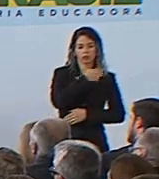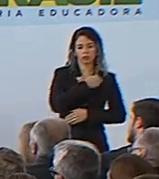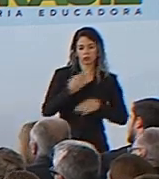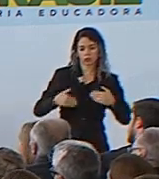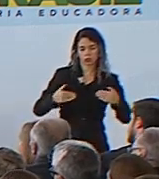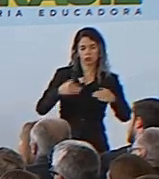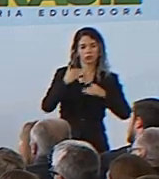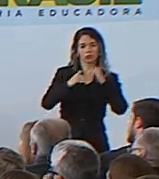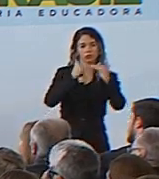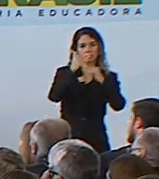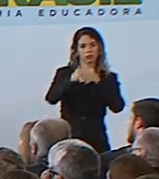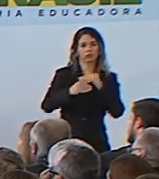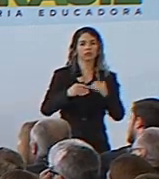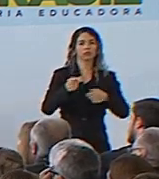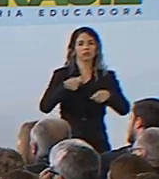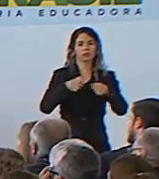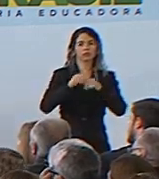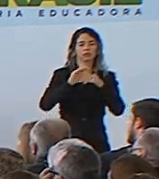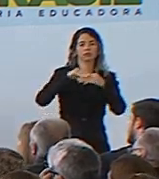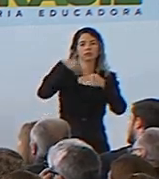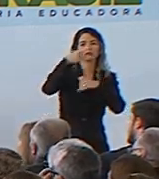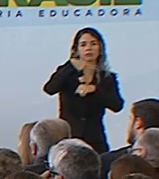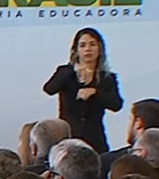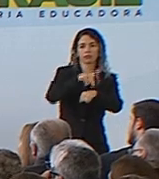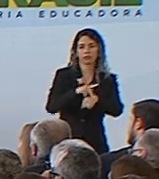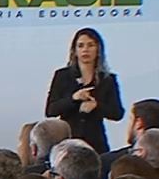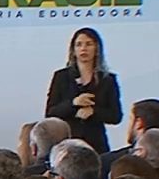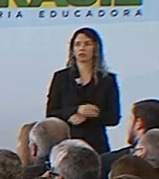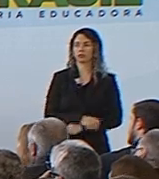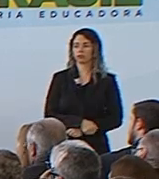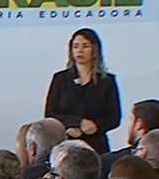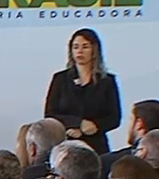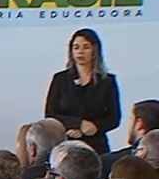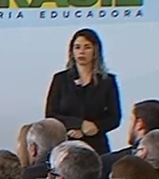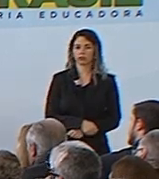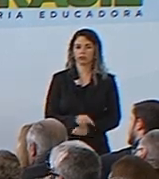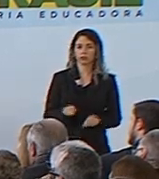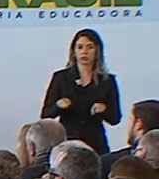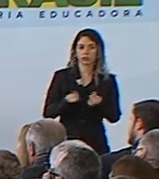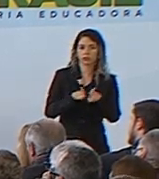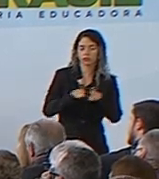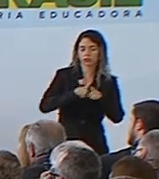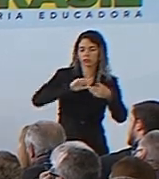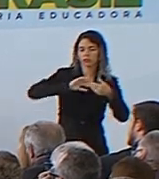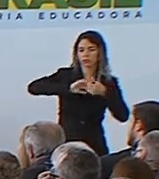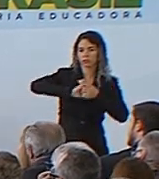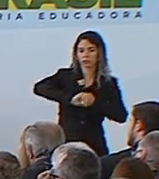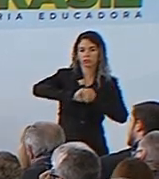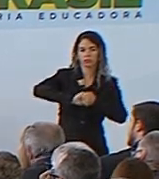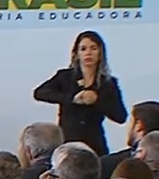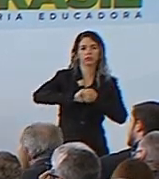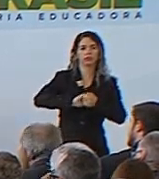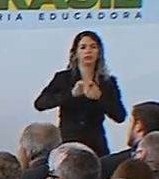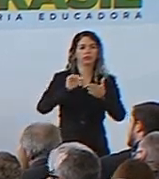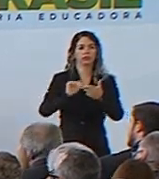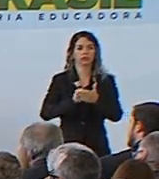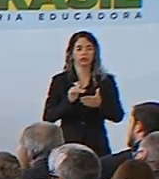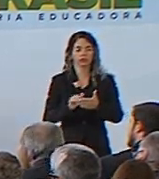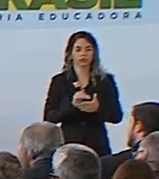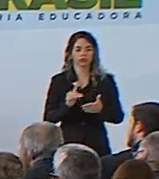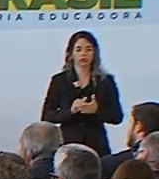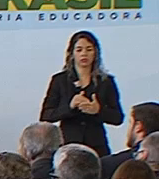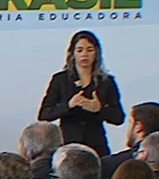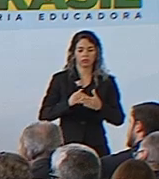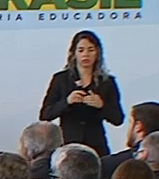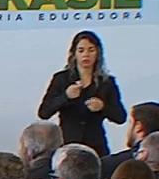e Comércio Exterior Marcelo Maia de Araújo quero saudar o secretário de economia e desenvolvimento